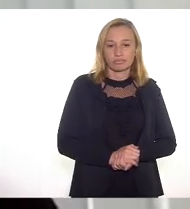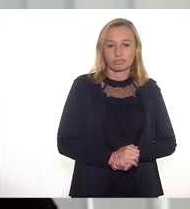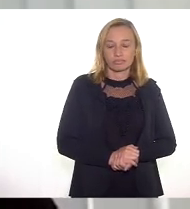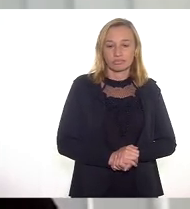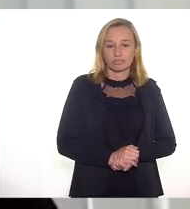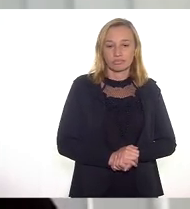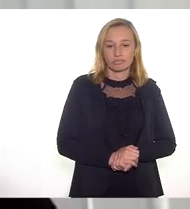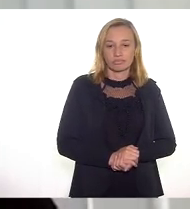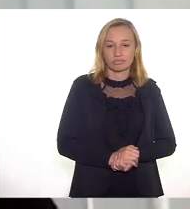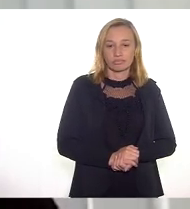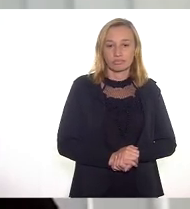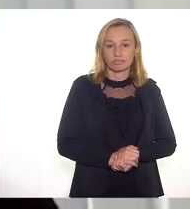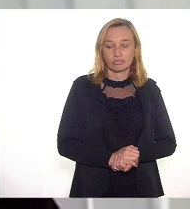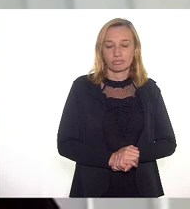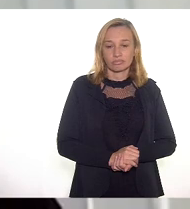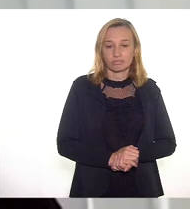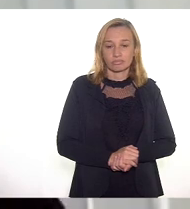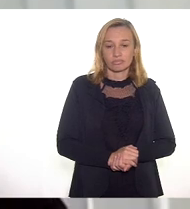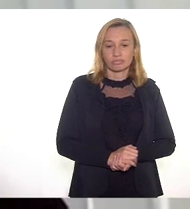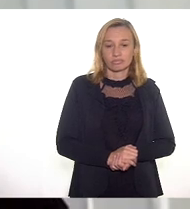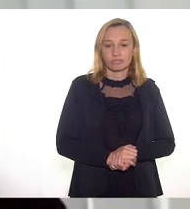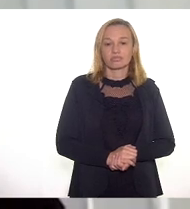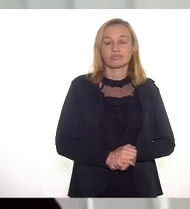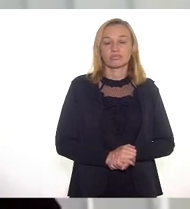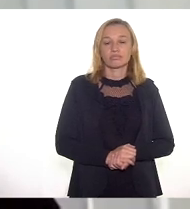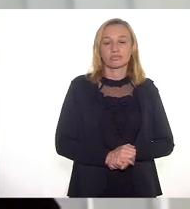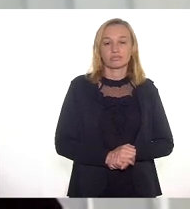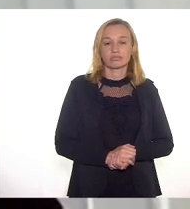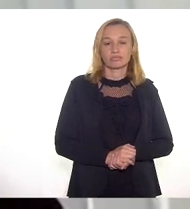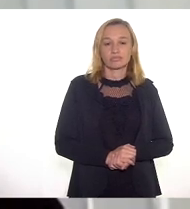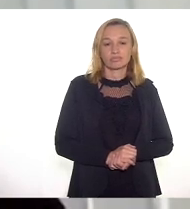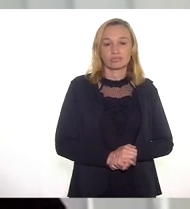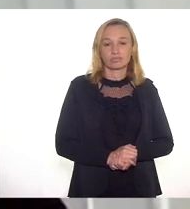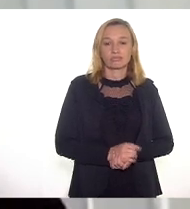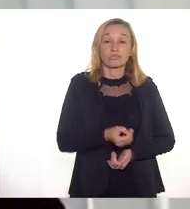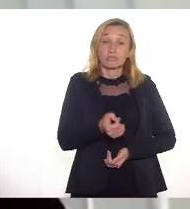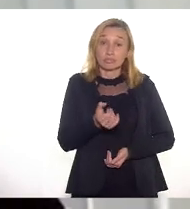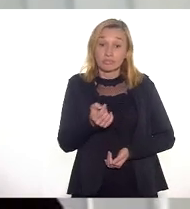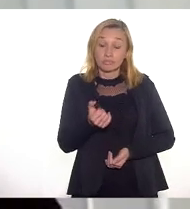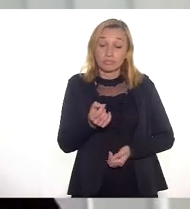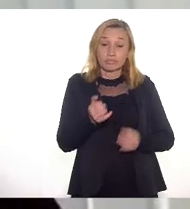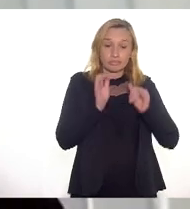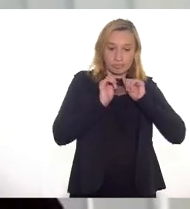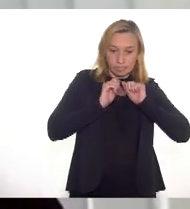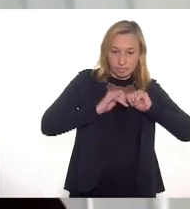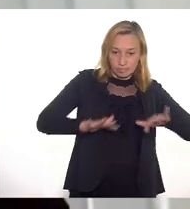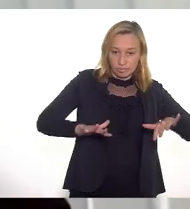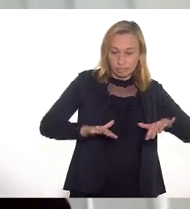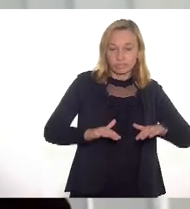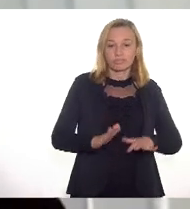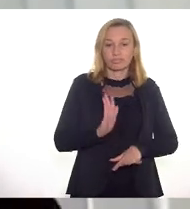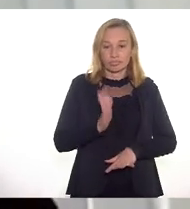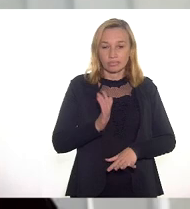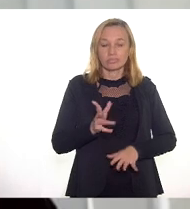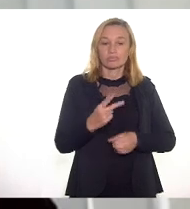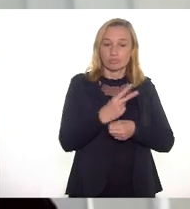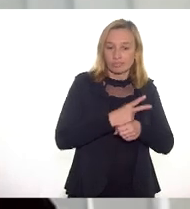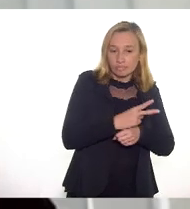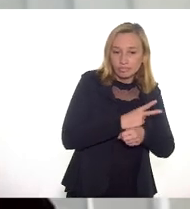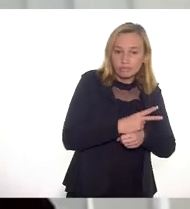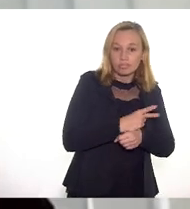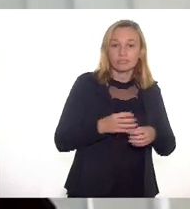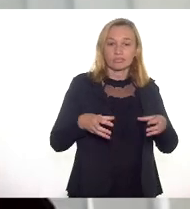foram feitos muito espontaneamente, com pouca divulgação. Eu já fui procurada por